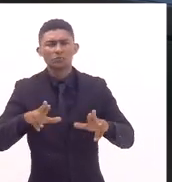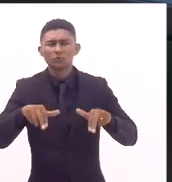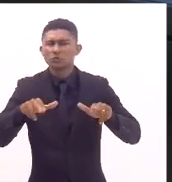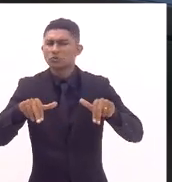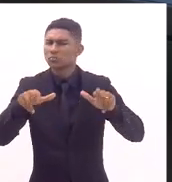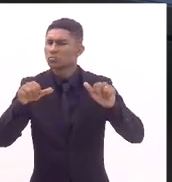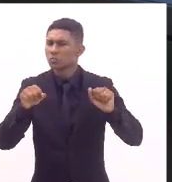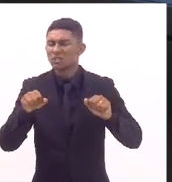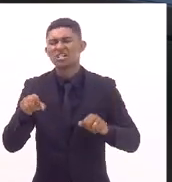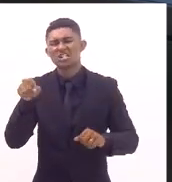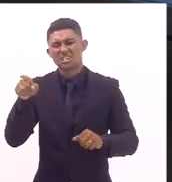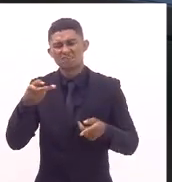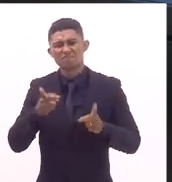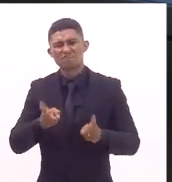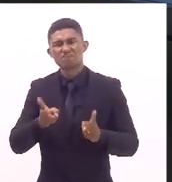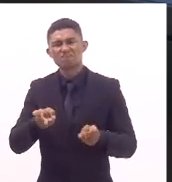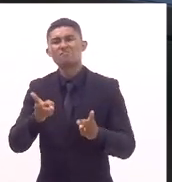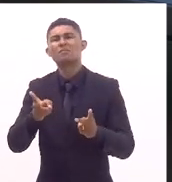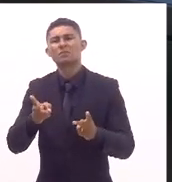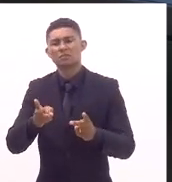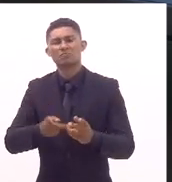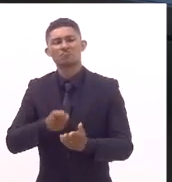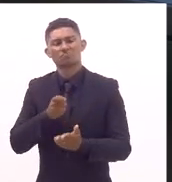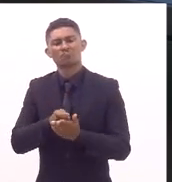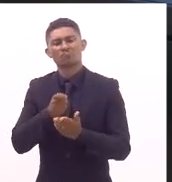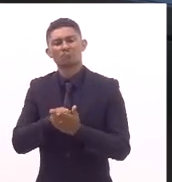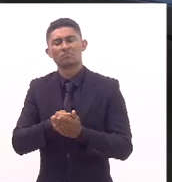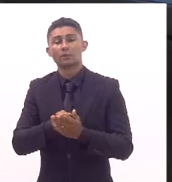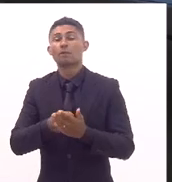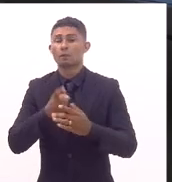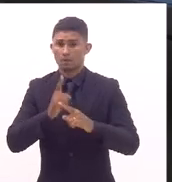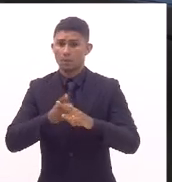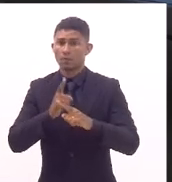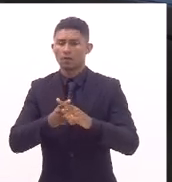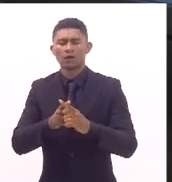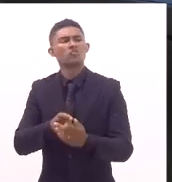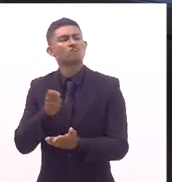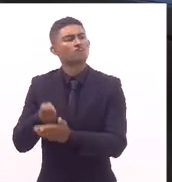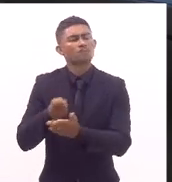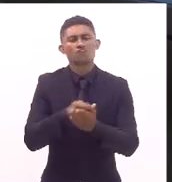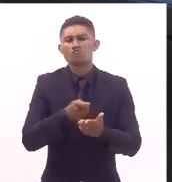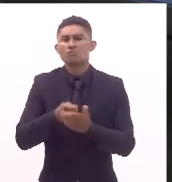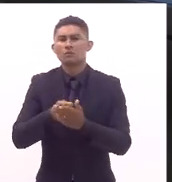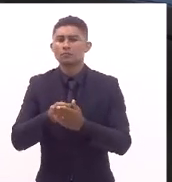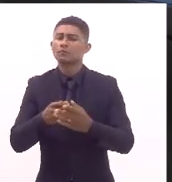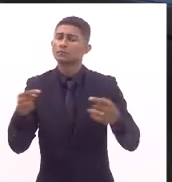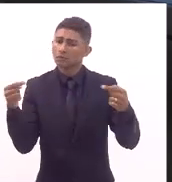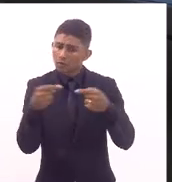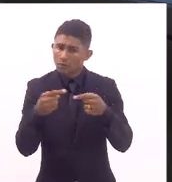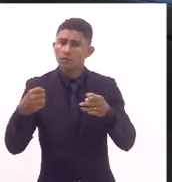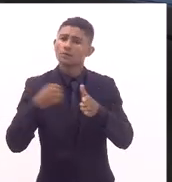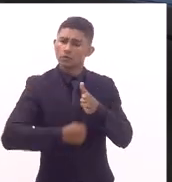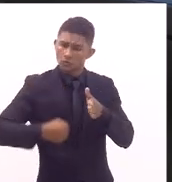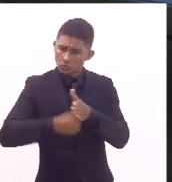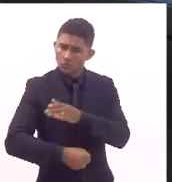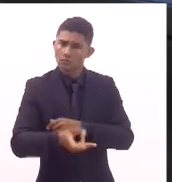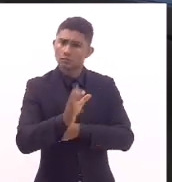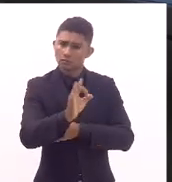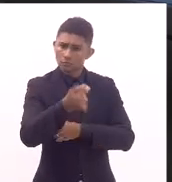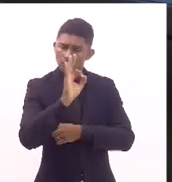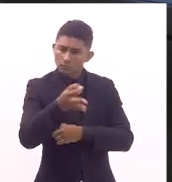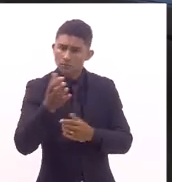radical e a radicalidade ela faz parte da luta da gente